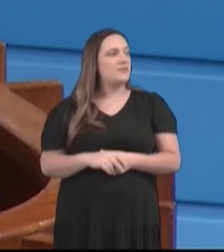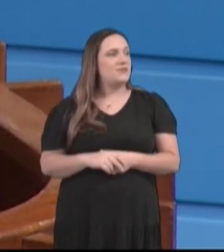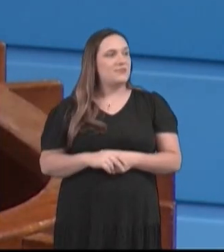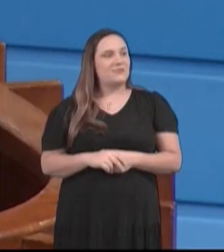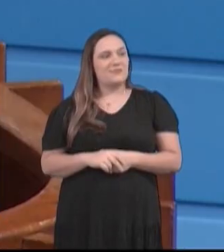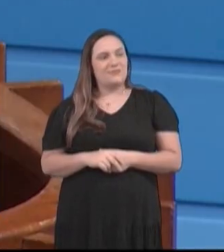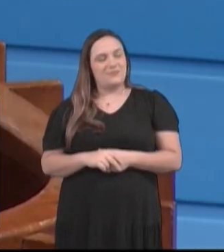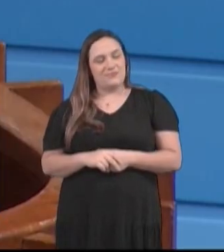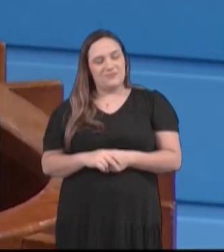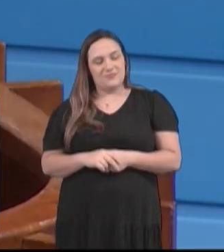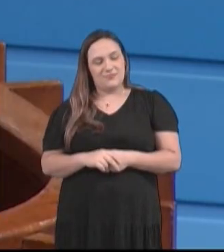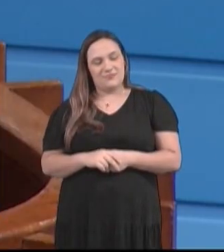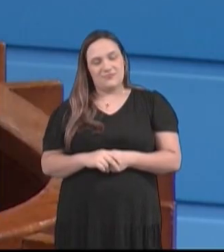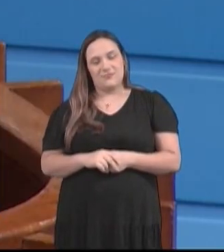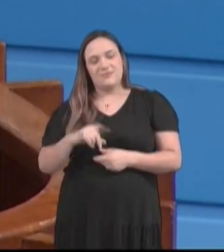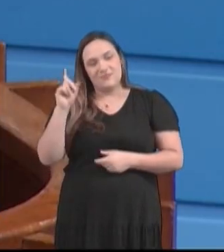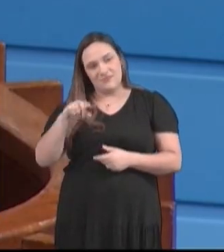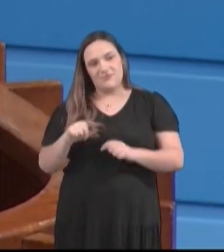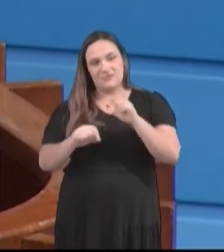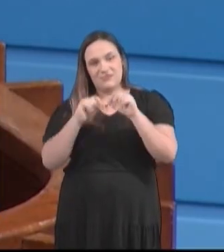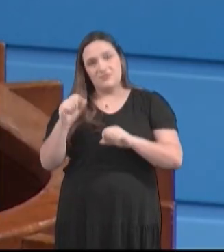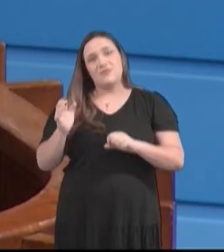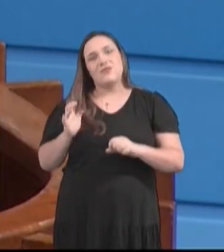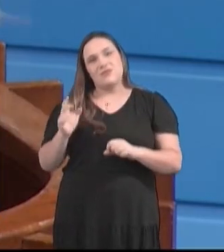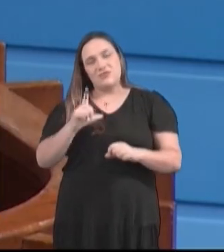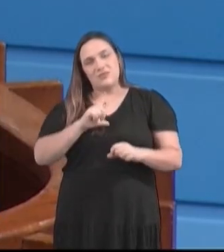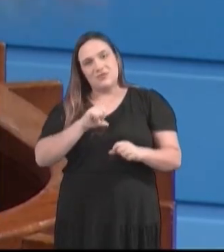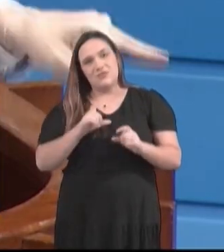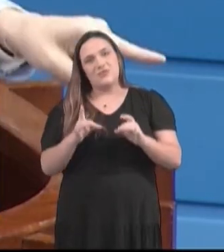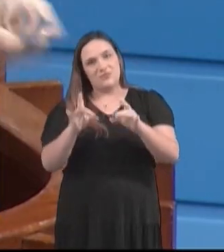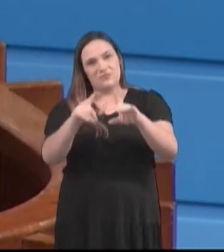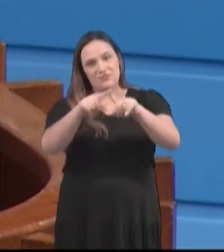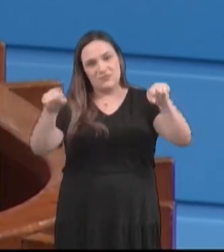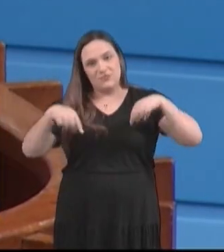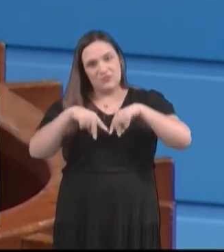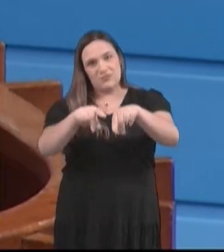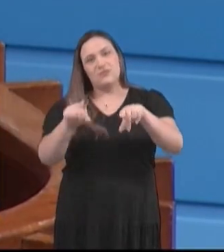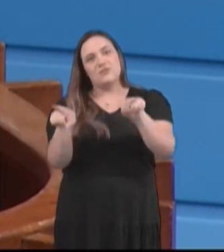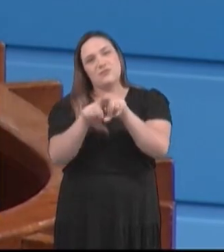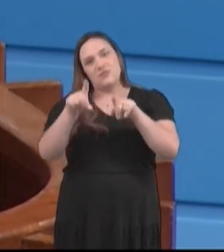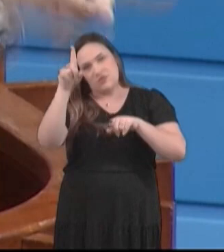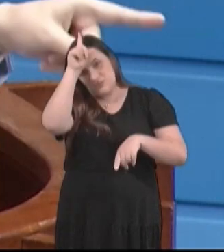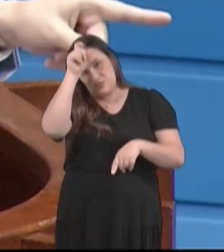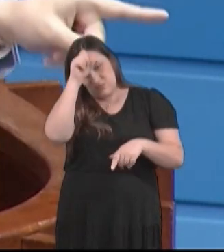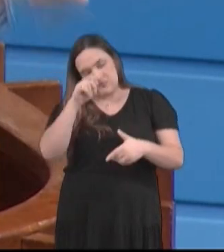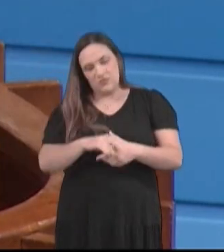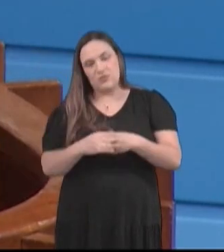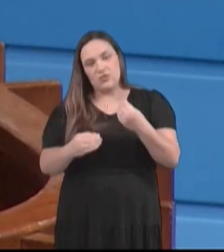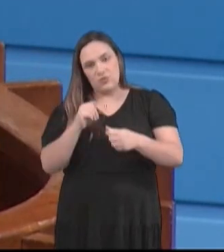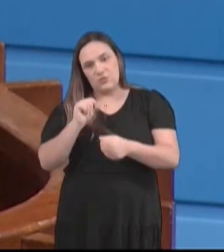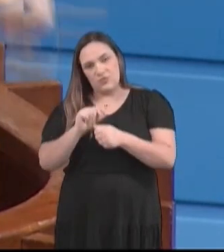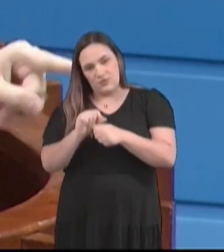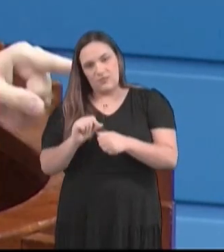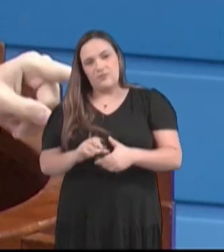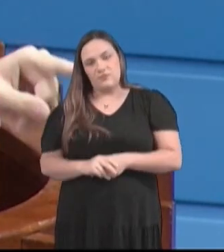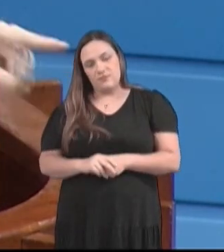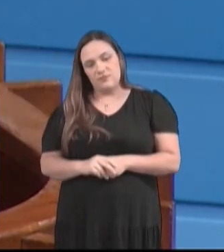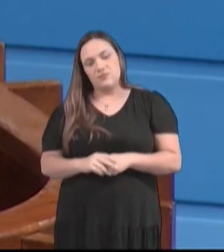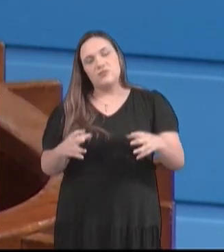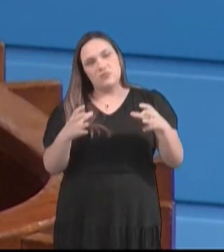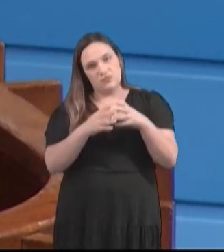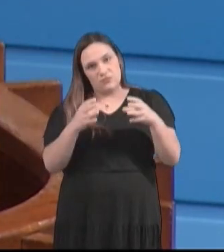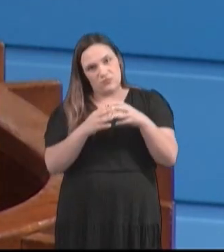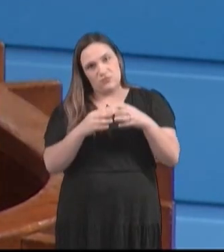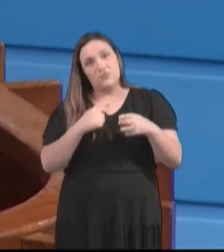sem justificar o seu patrimônio, as vendas de terreno, inclusive do hospital, como foi feita, as